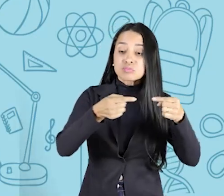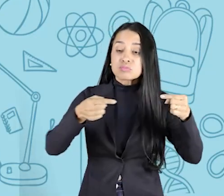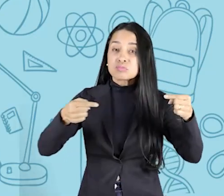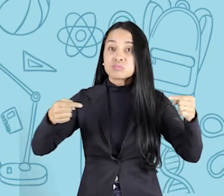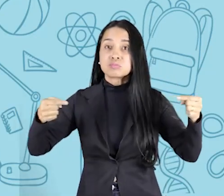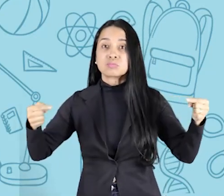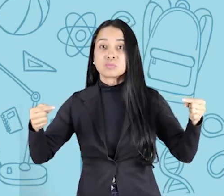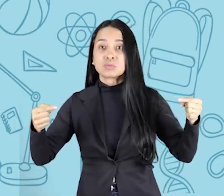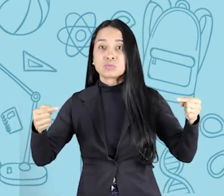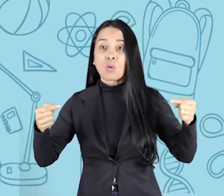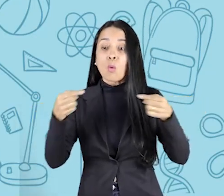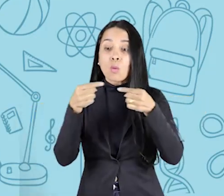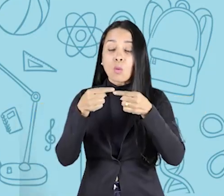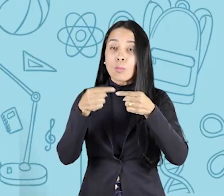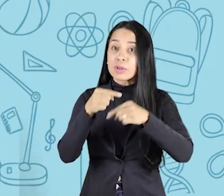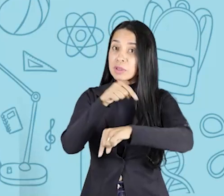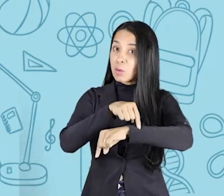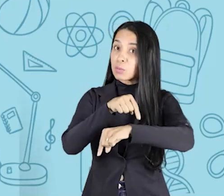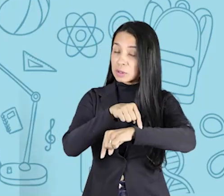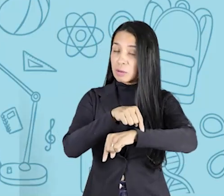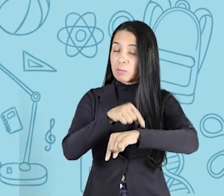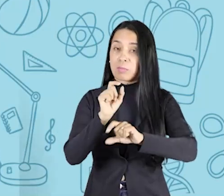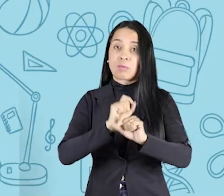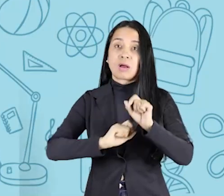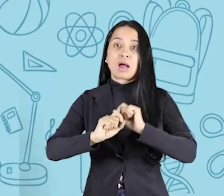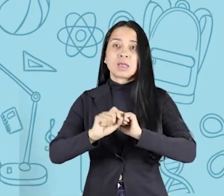tempo gasto. E aí a gente já entra numa